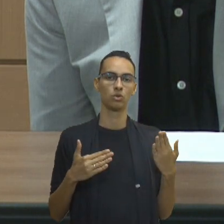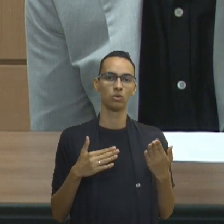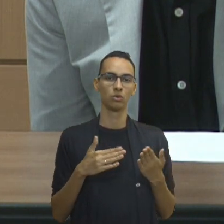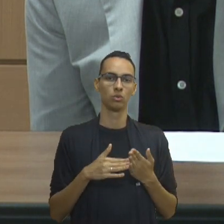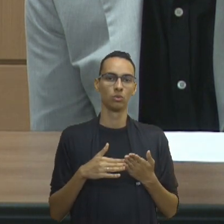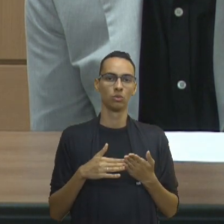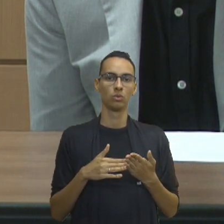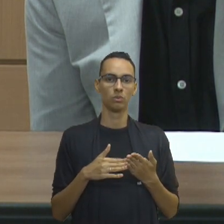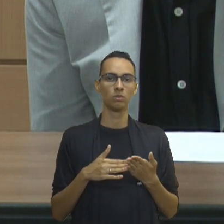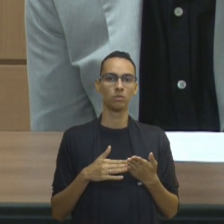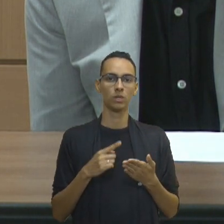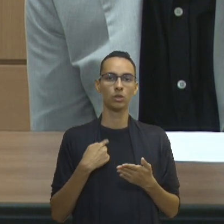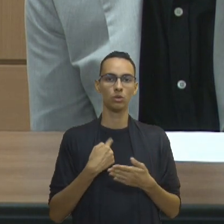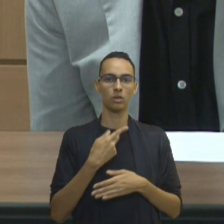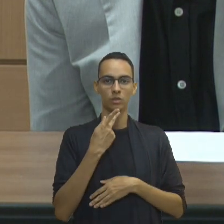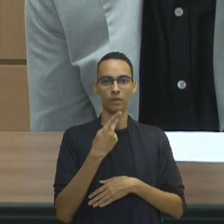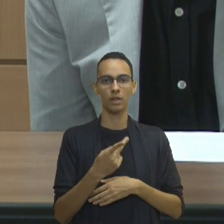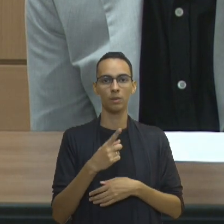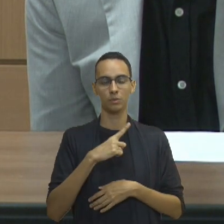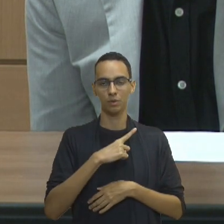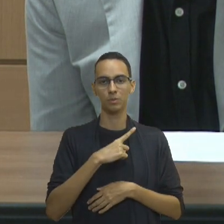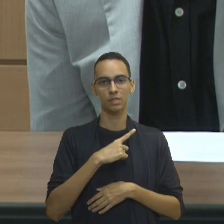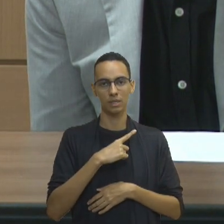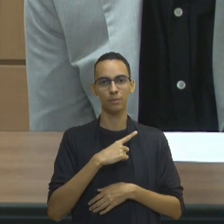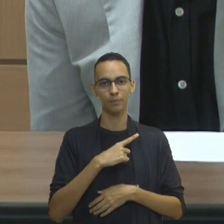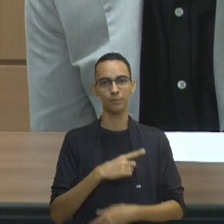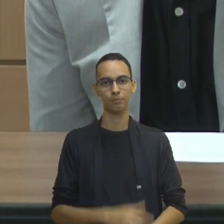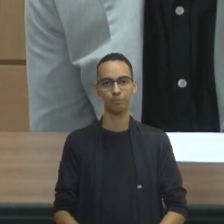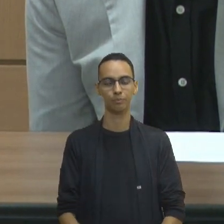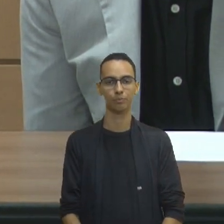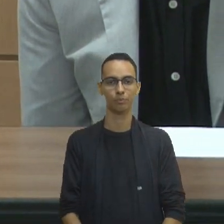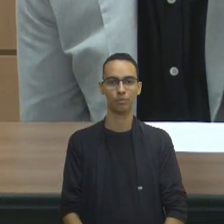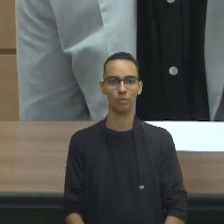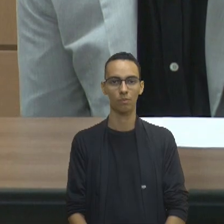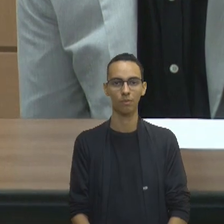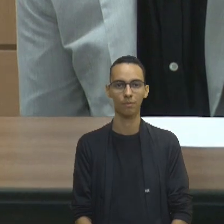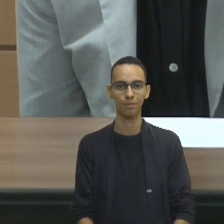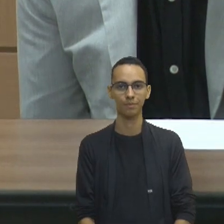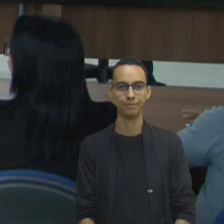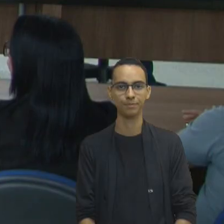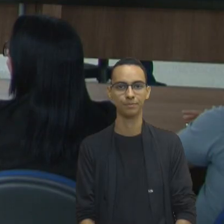sejam cumpridos, que a gente possa ter a execução.